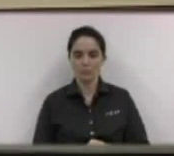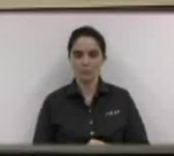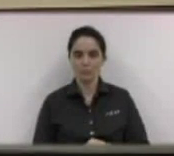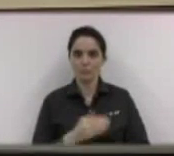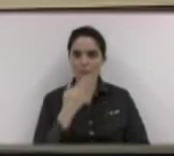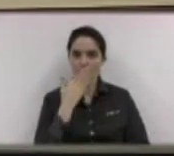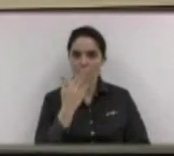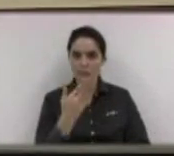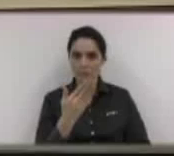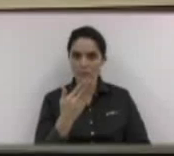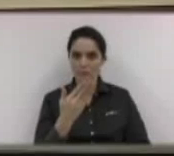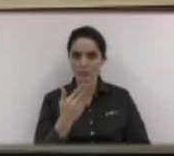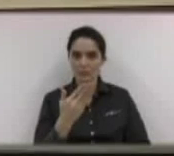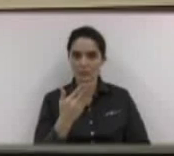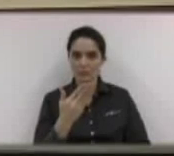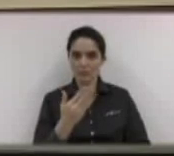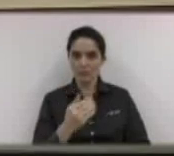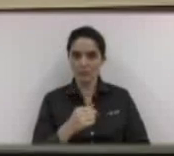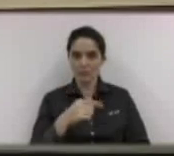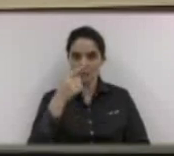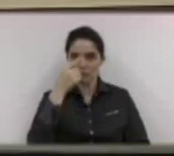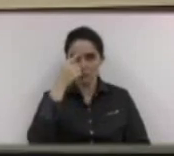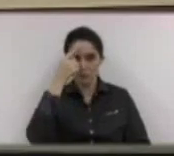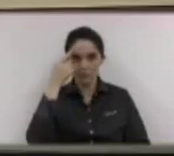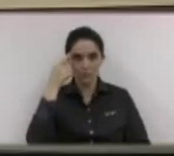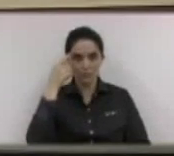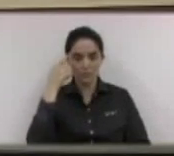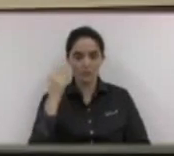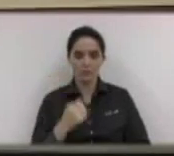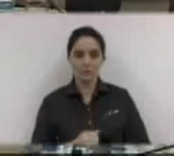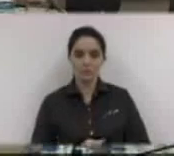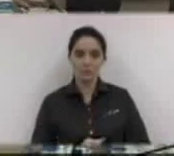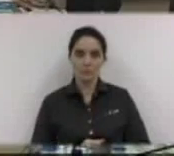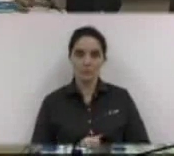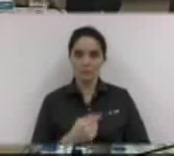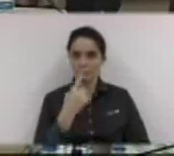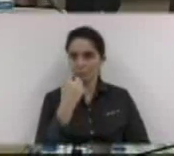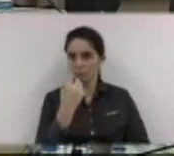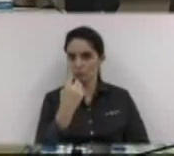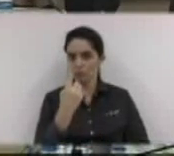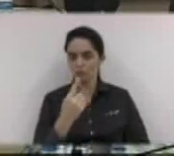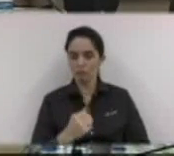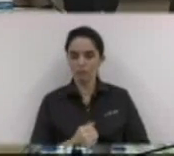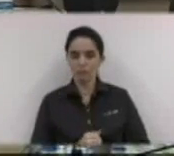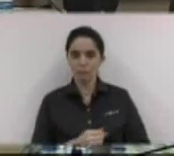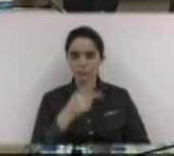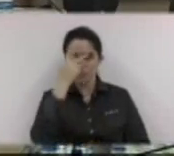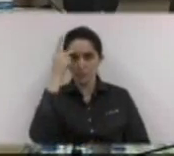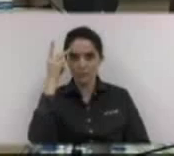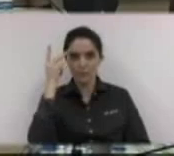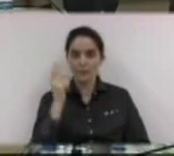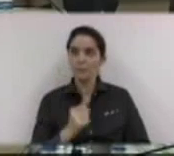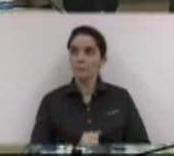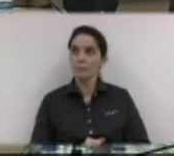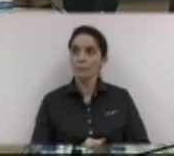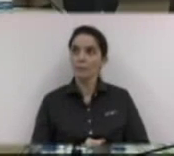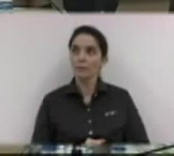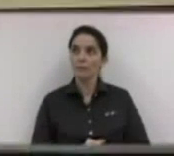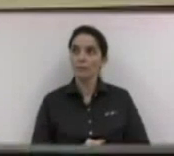Pedimos ao nobre vereador Wilson Nunes Cerqueira que seja o primeiro a indicar um do seu bloco. Indico o vereador Ronei.